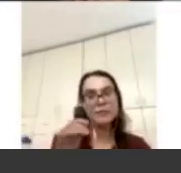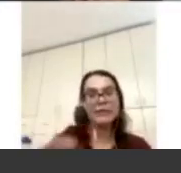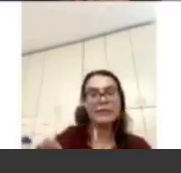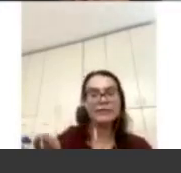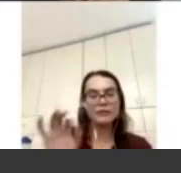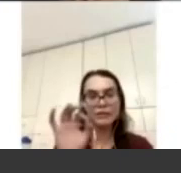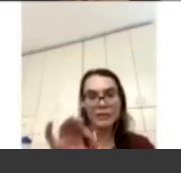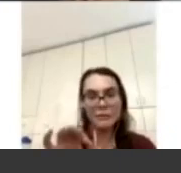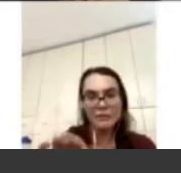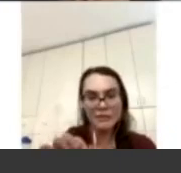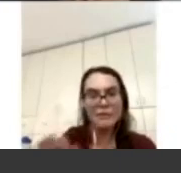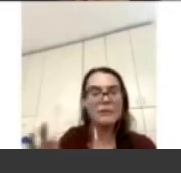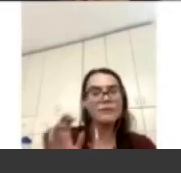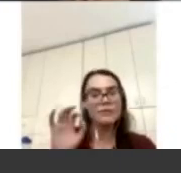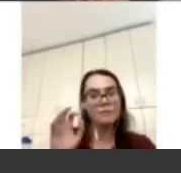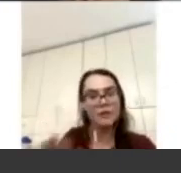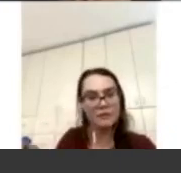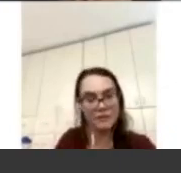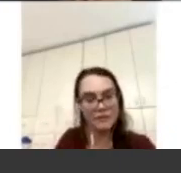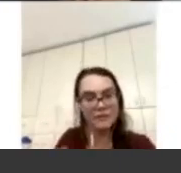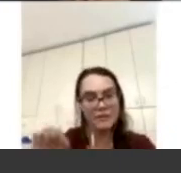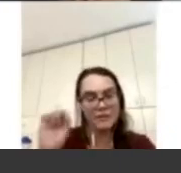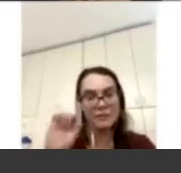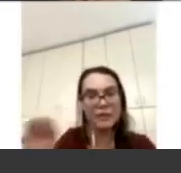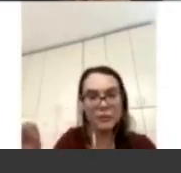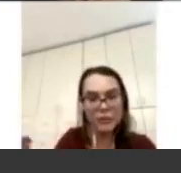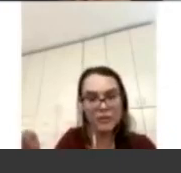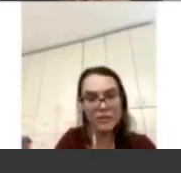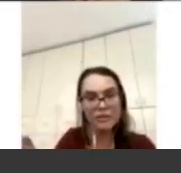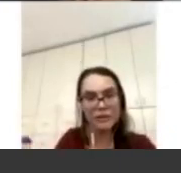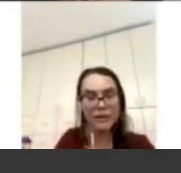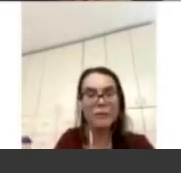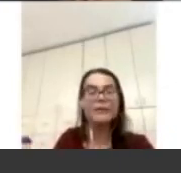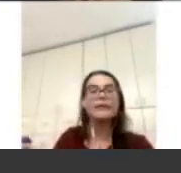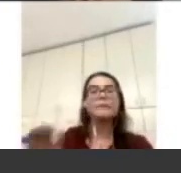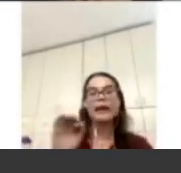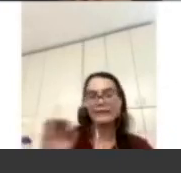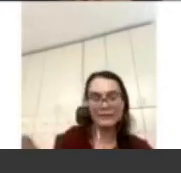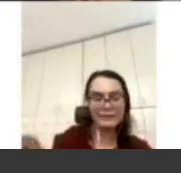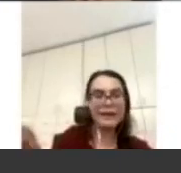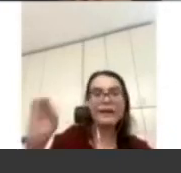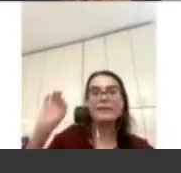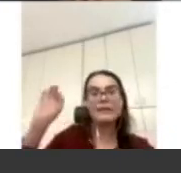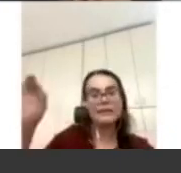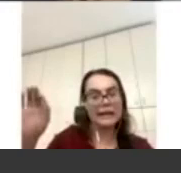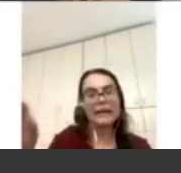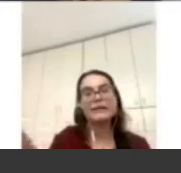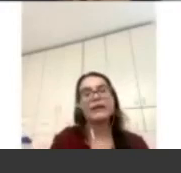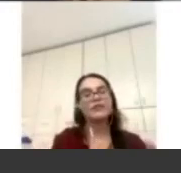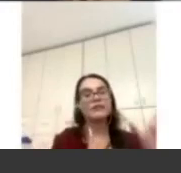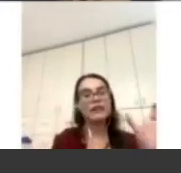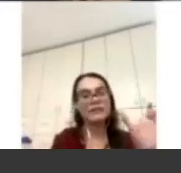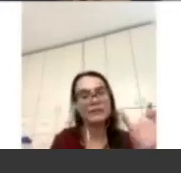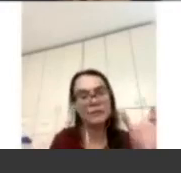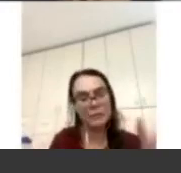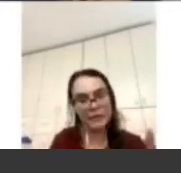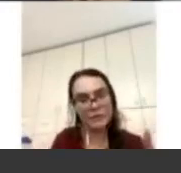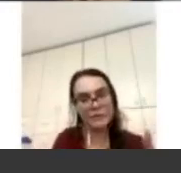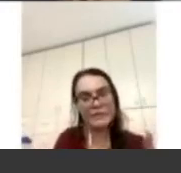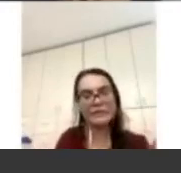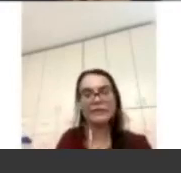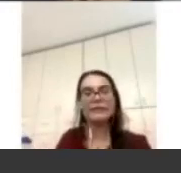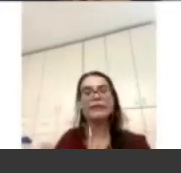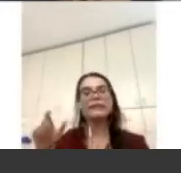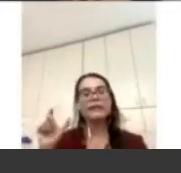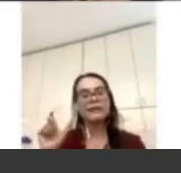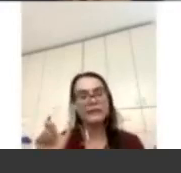nesse mesmo link, então eu vou deixar para vocês, para que vocês possam, inclusive, fazer o download nesse local. Basta entrar, clicar. A gente tem a versão do PAC